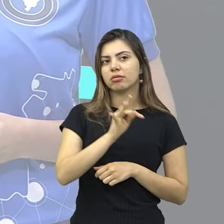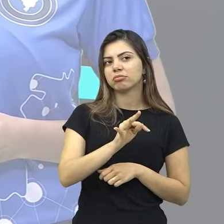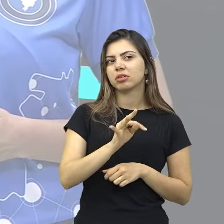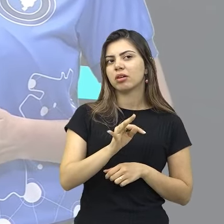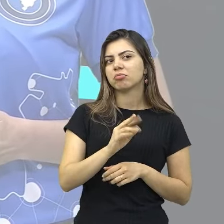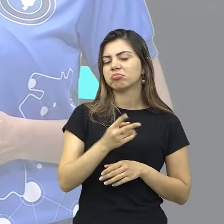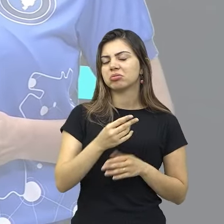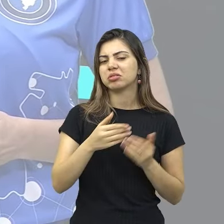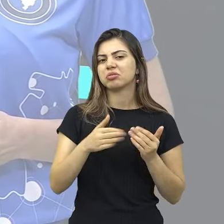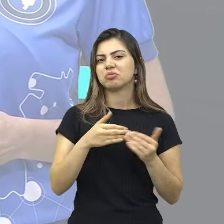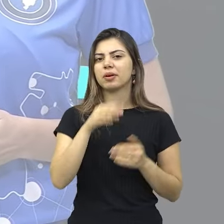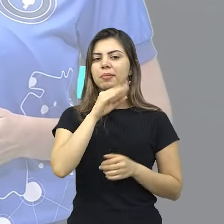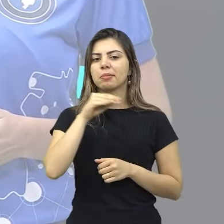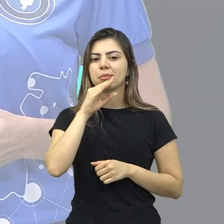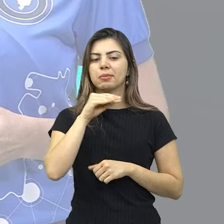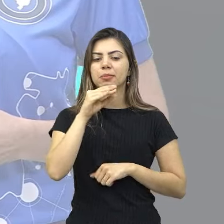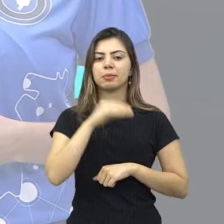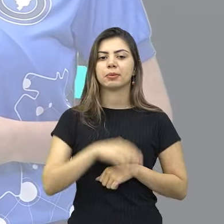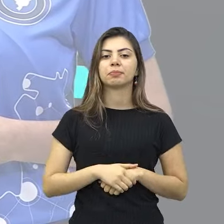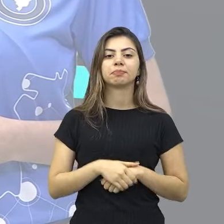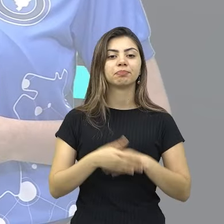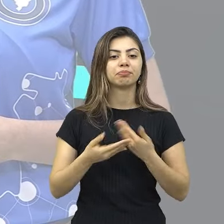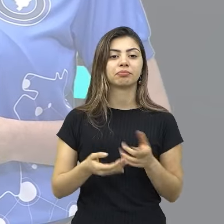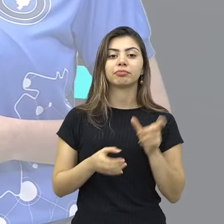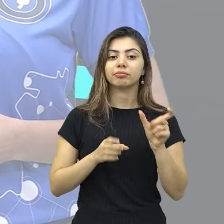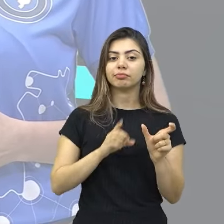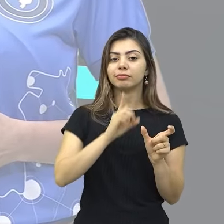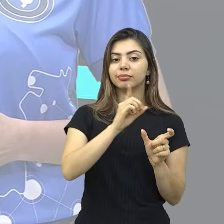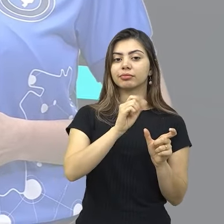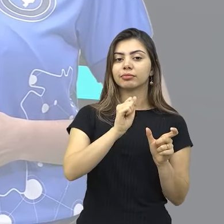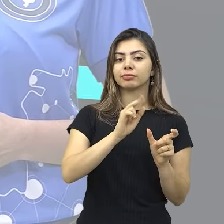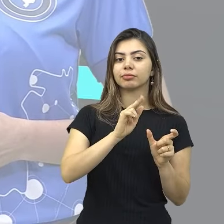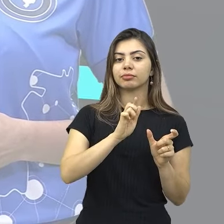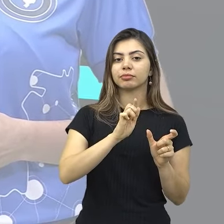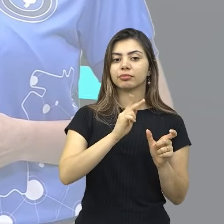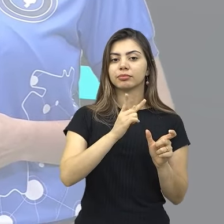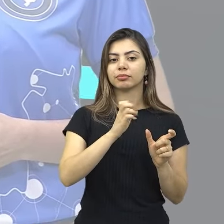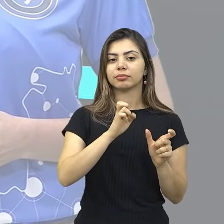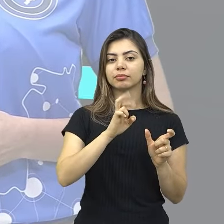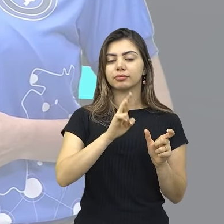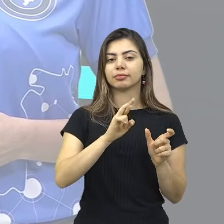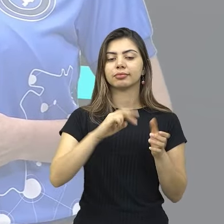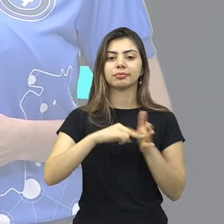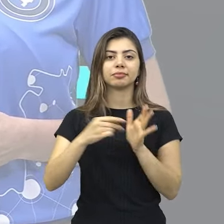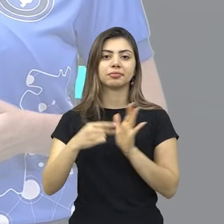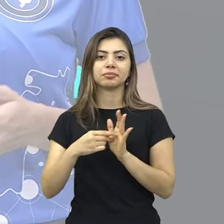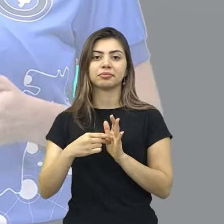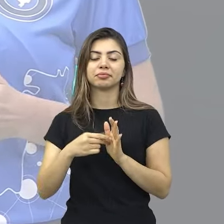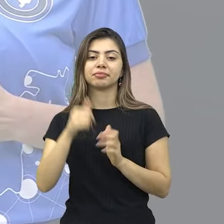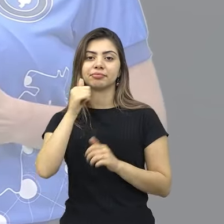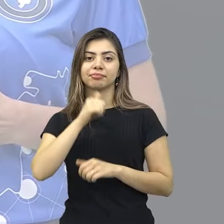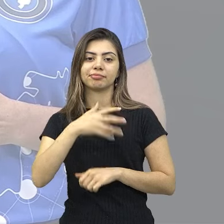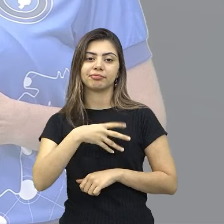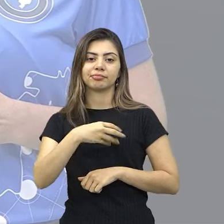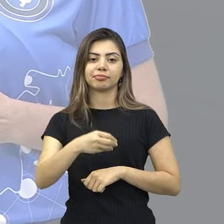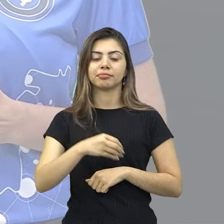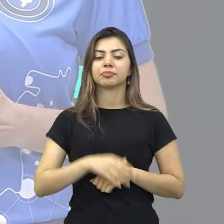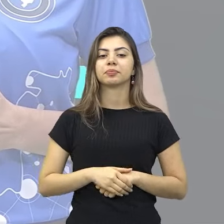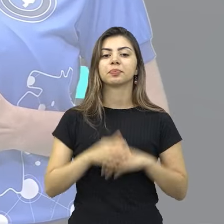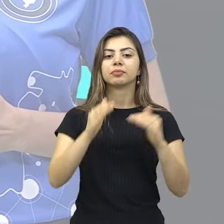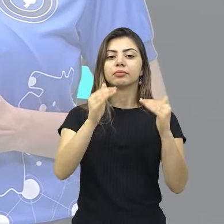direitinho. Daughter ou daughter, ok? Que é a filha. Continuando,